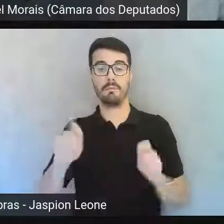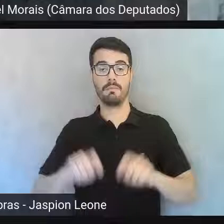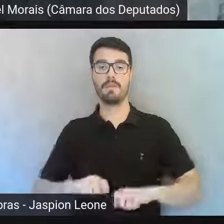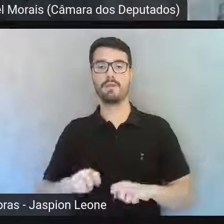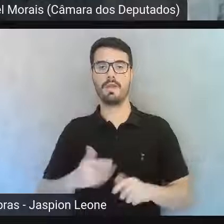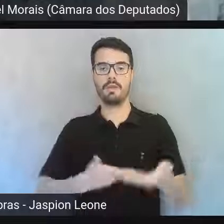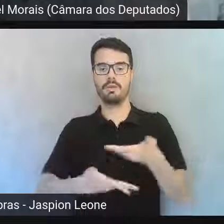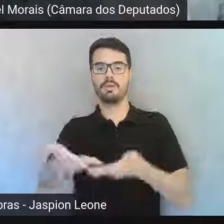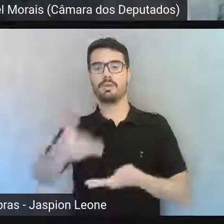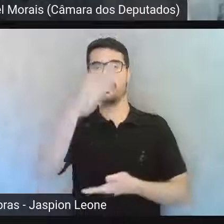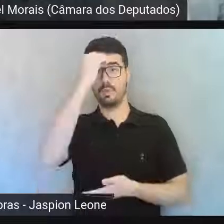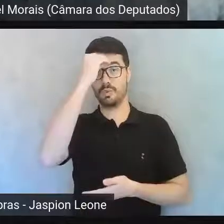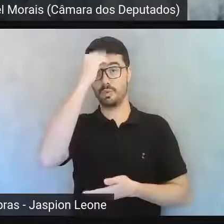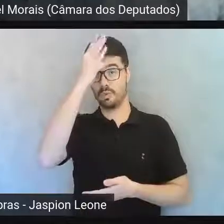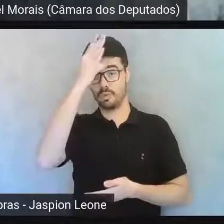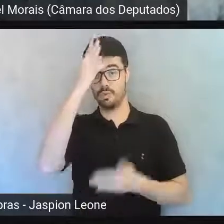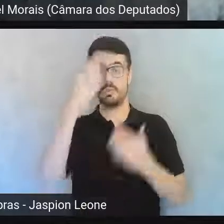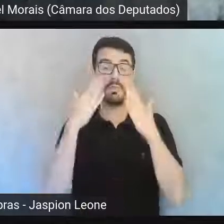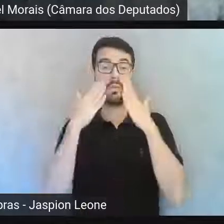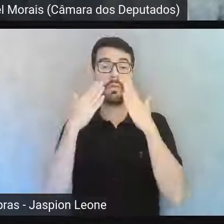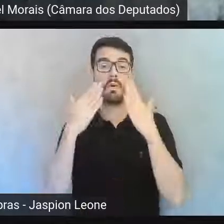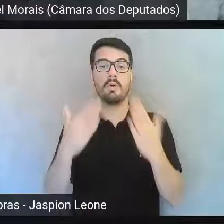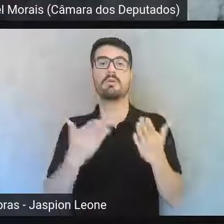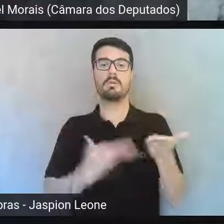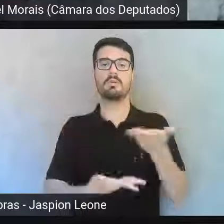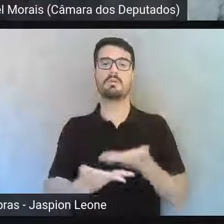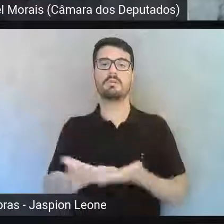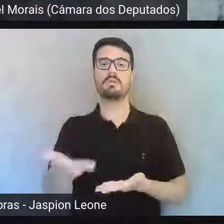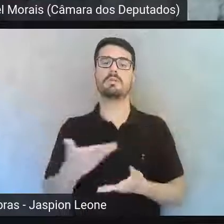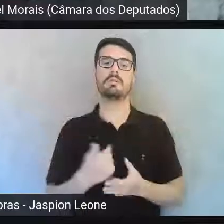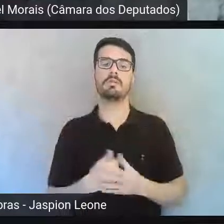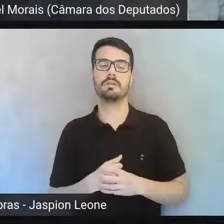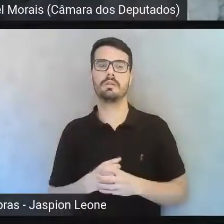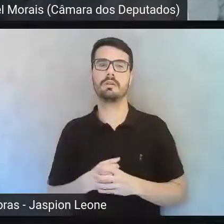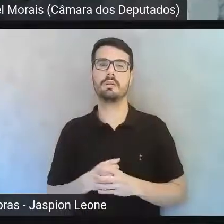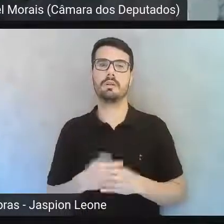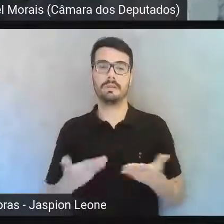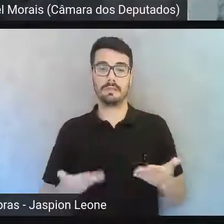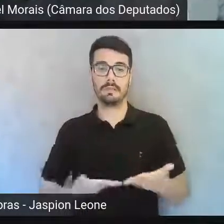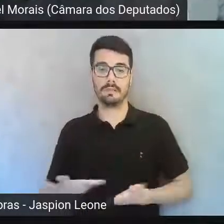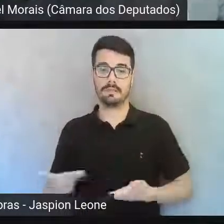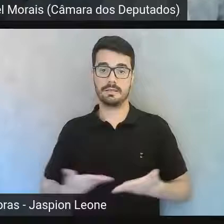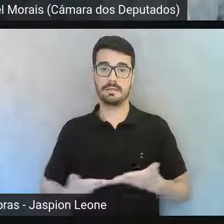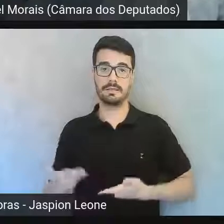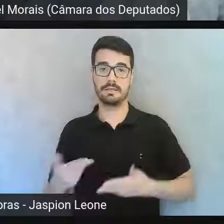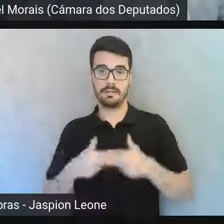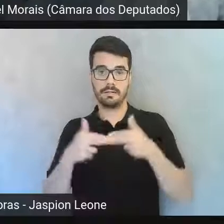de conhecimento, mostrar para